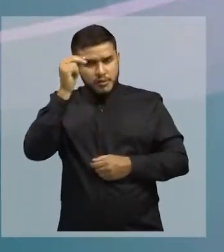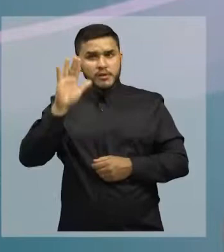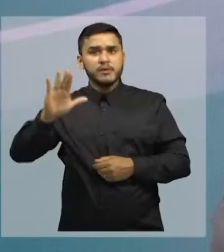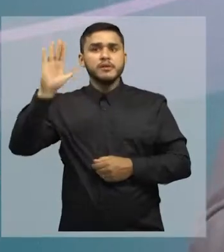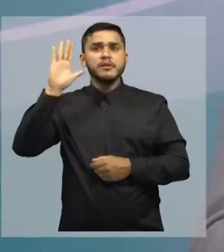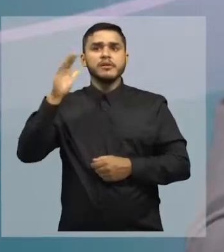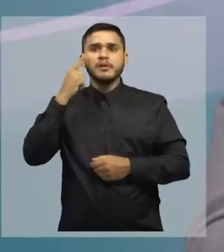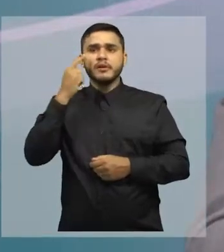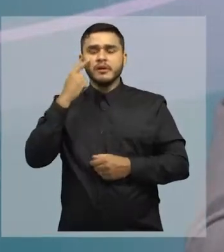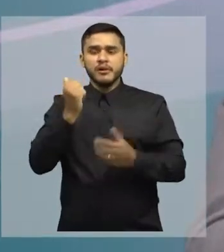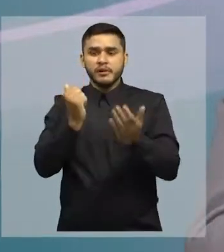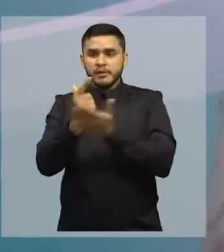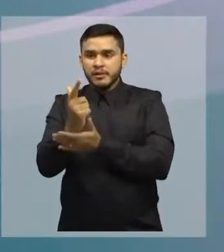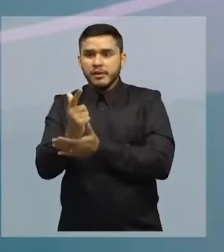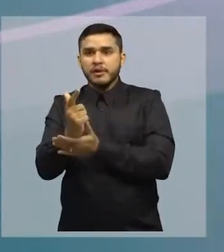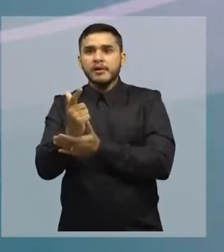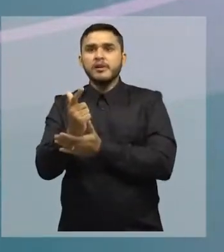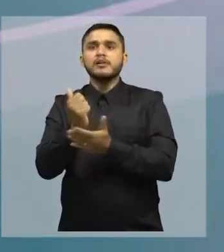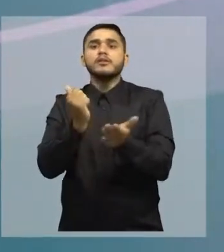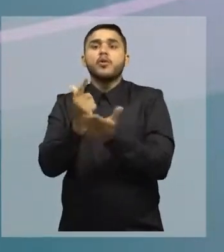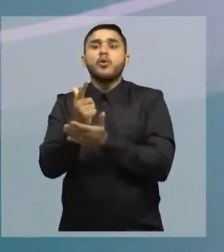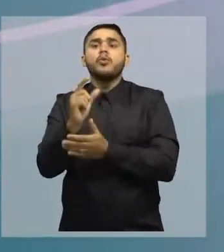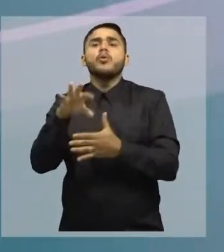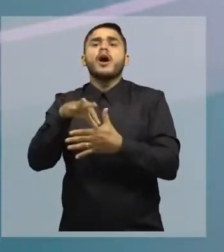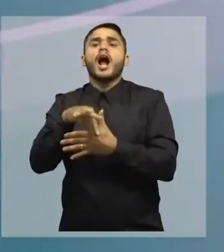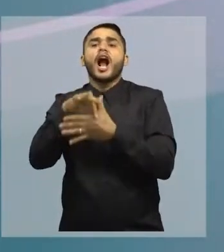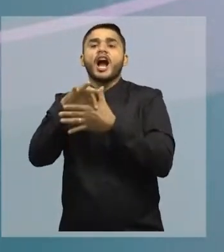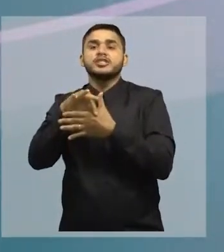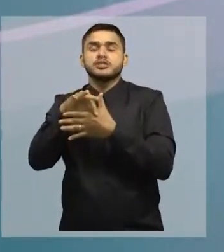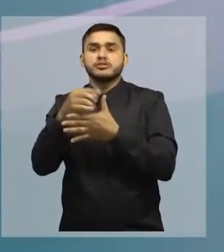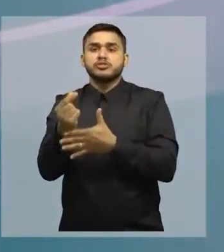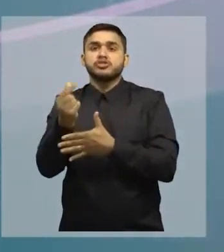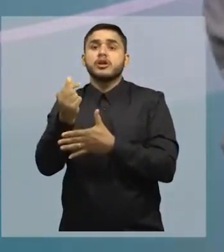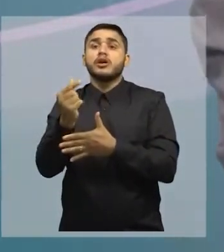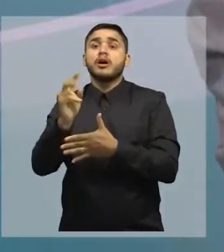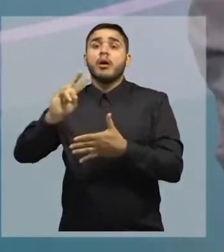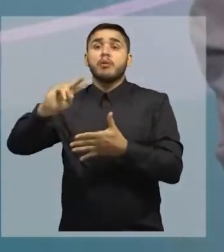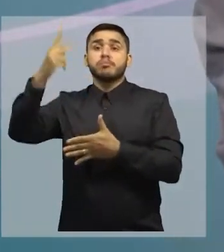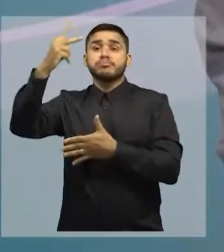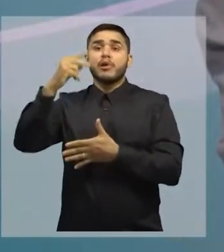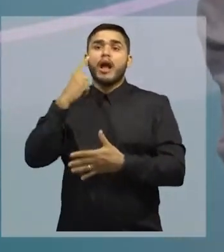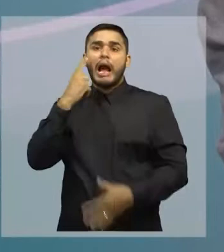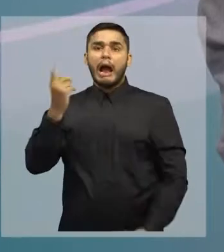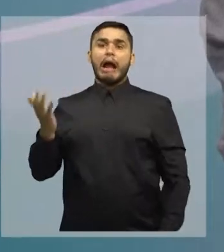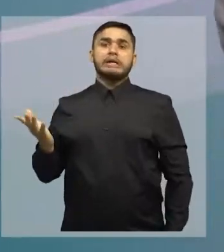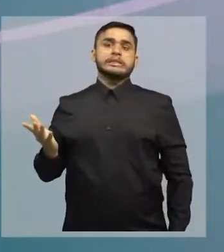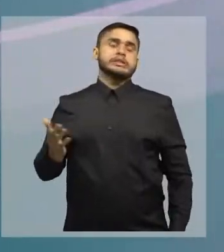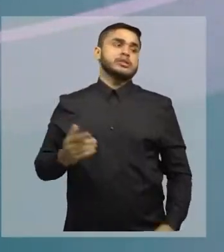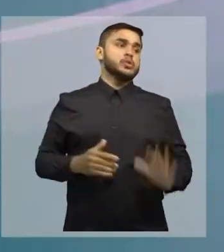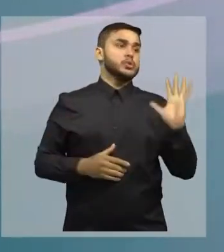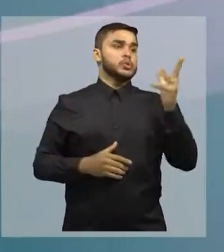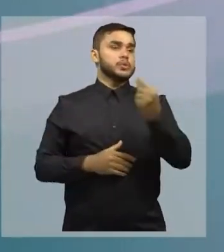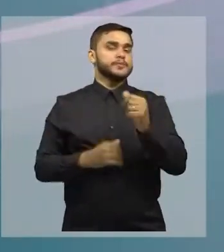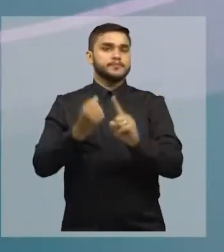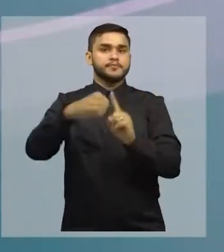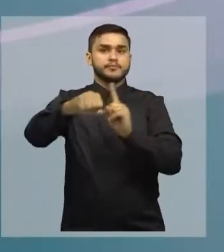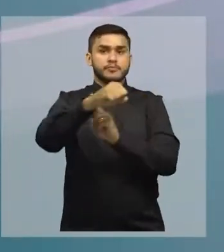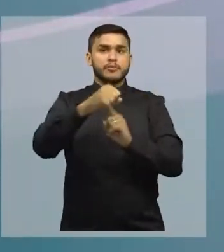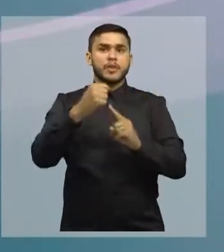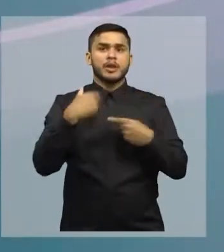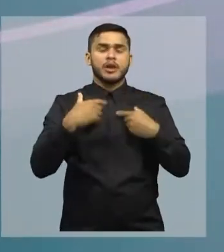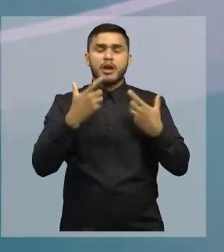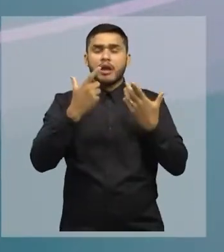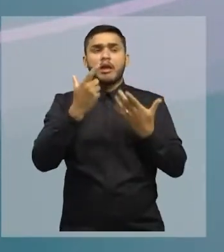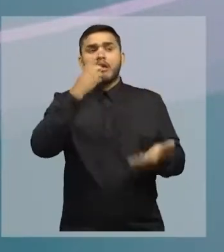minha casa, dobrou o preço. E isso aí isso é um fator que ninguém vai botar a culpa no Alcolumbre. Quem é Alcolumbre?